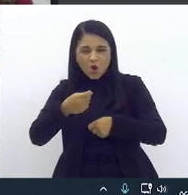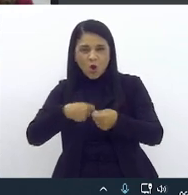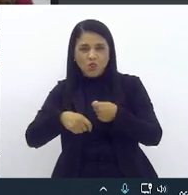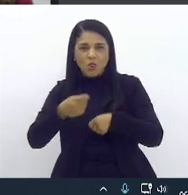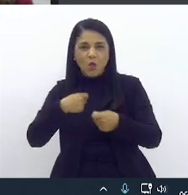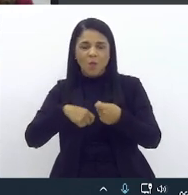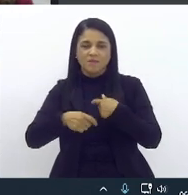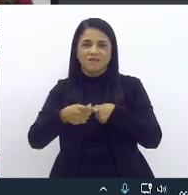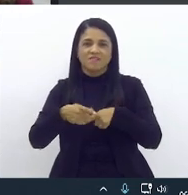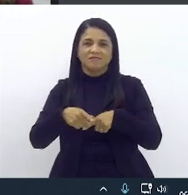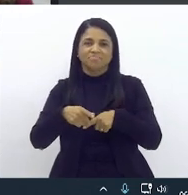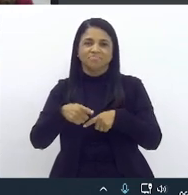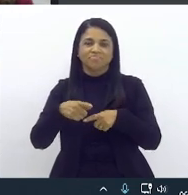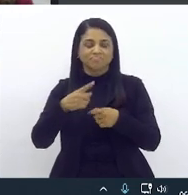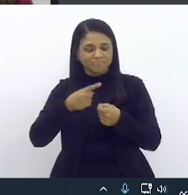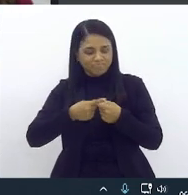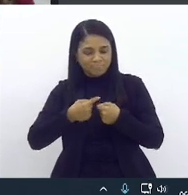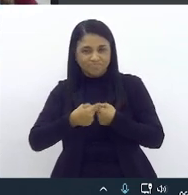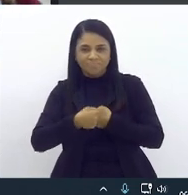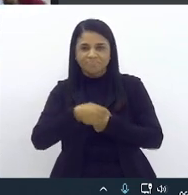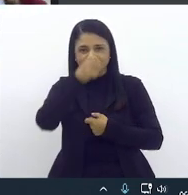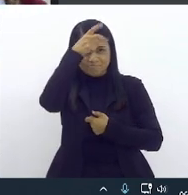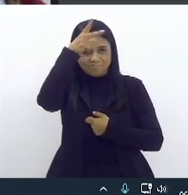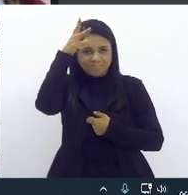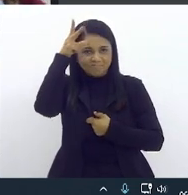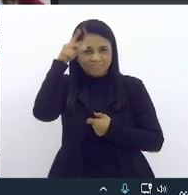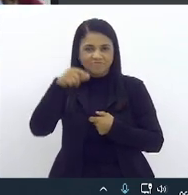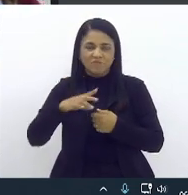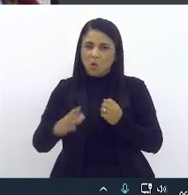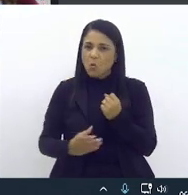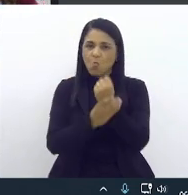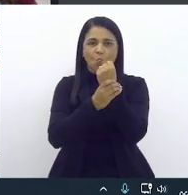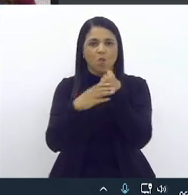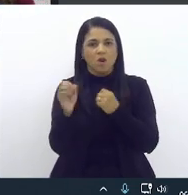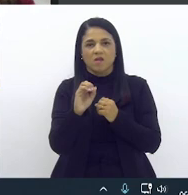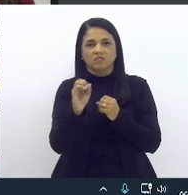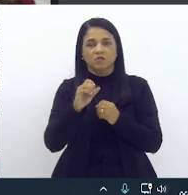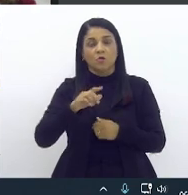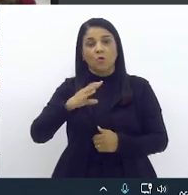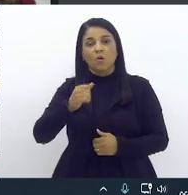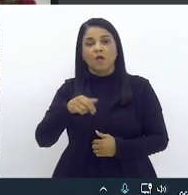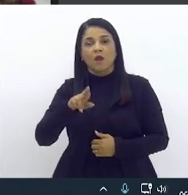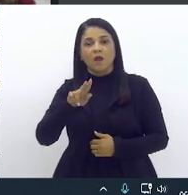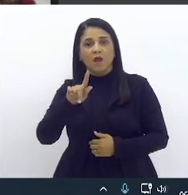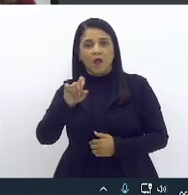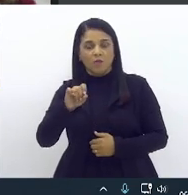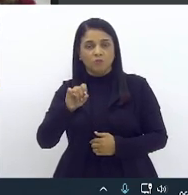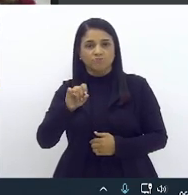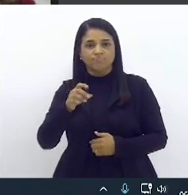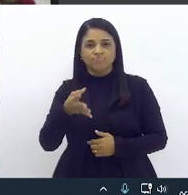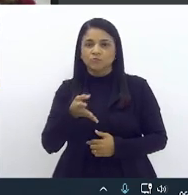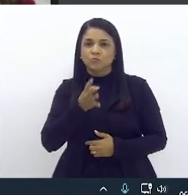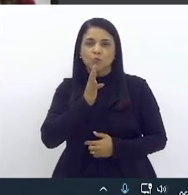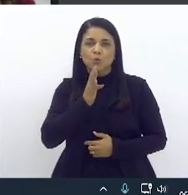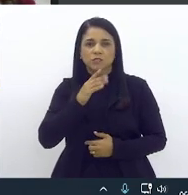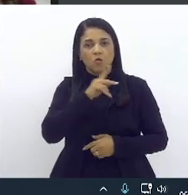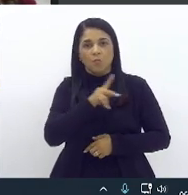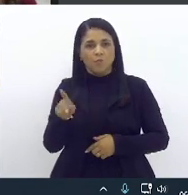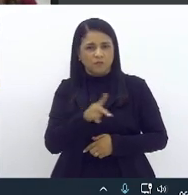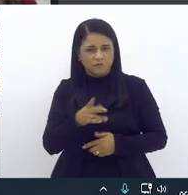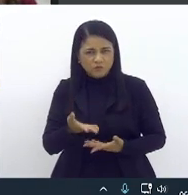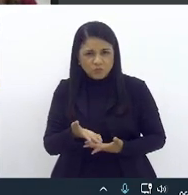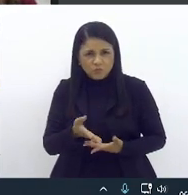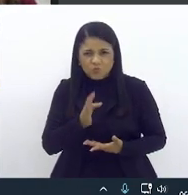enfiar a goela abaixo nos municípios para não garantir que esse cargo seja reconhecido como docente. E nós temos que